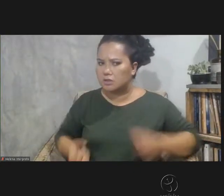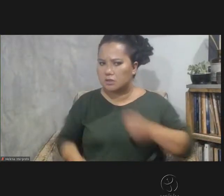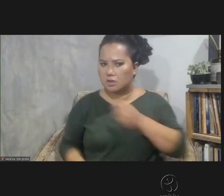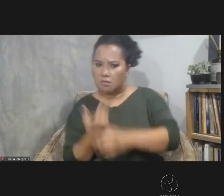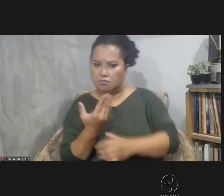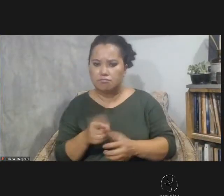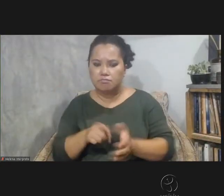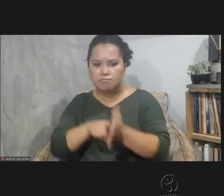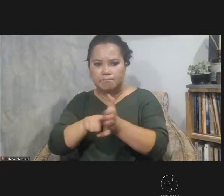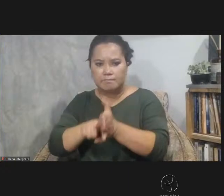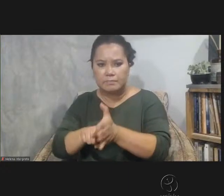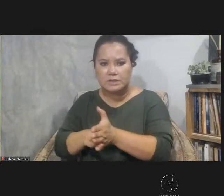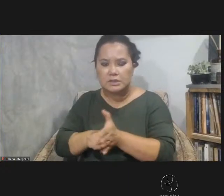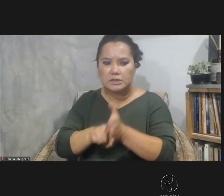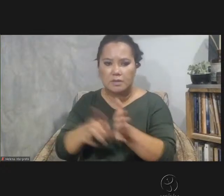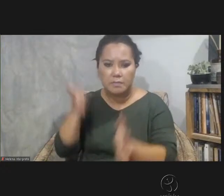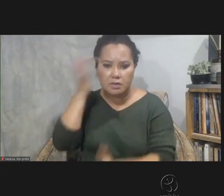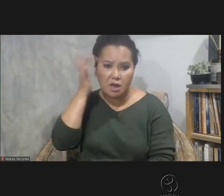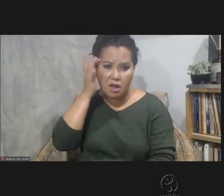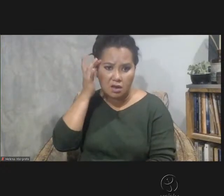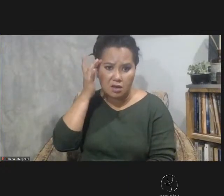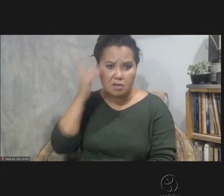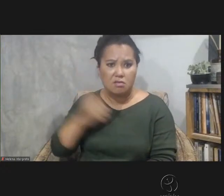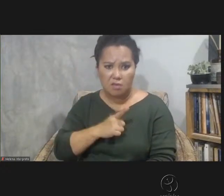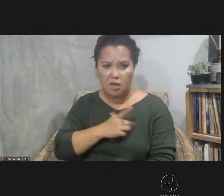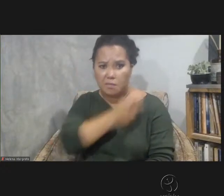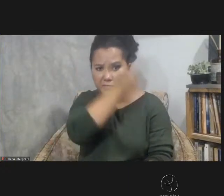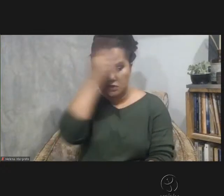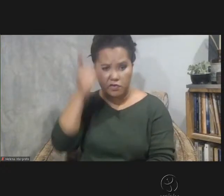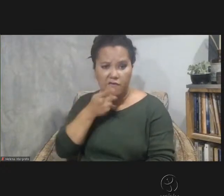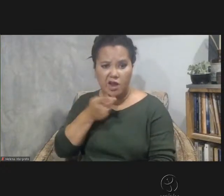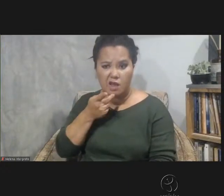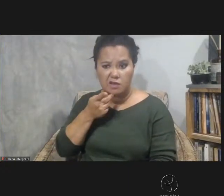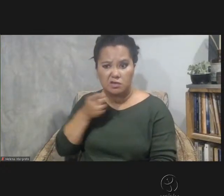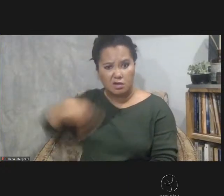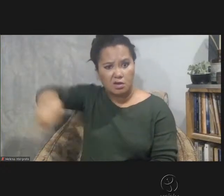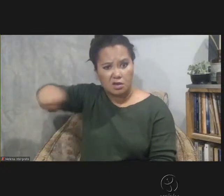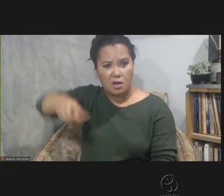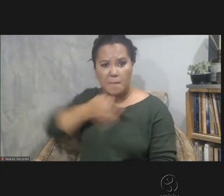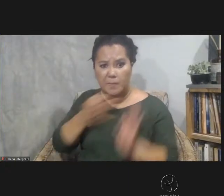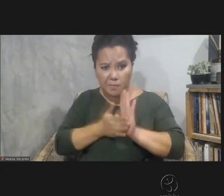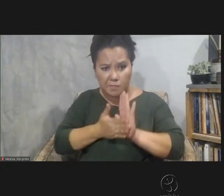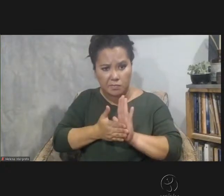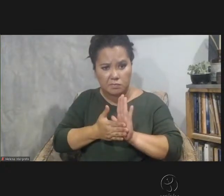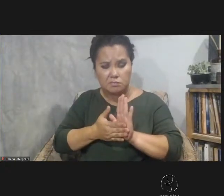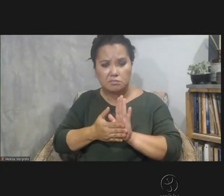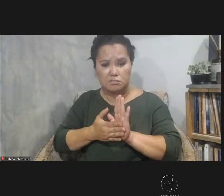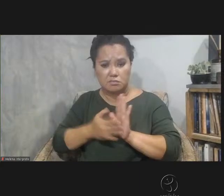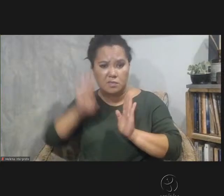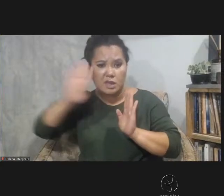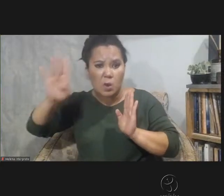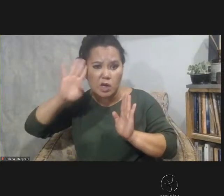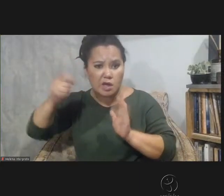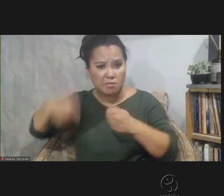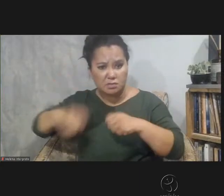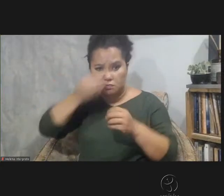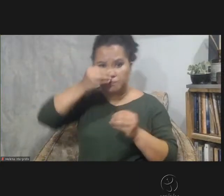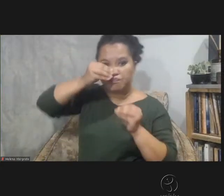essas ideias devem ser abandonadas, juntamente com a contribuição herdeiros das tradições